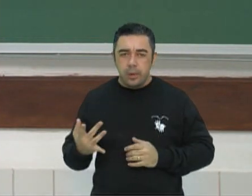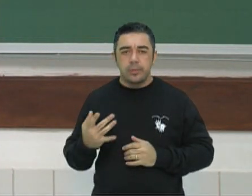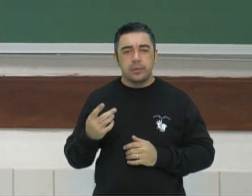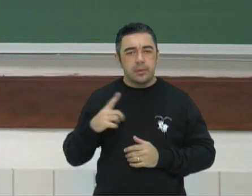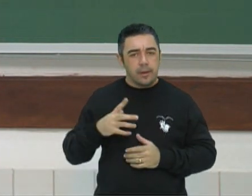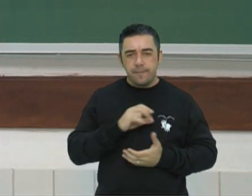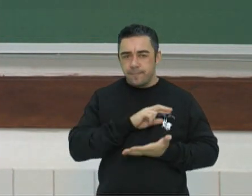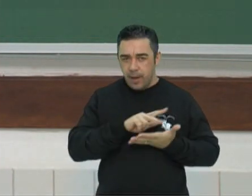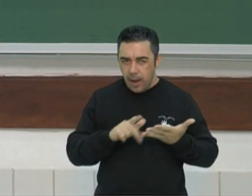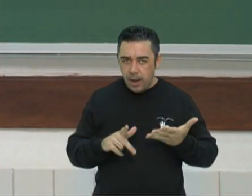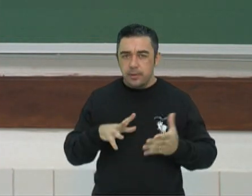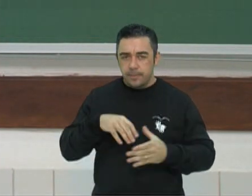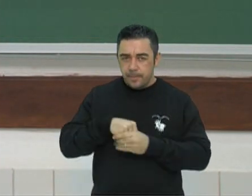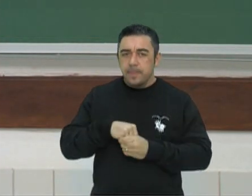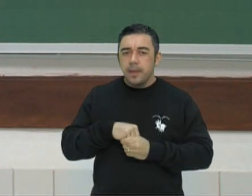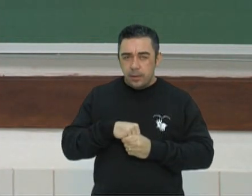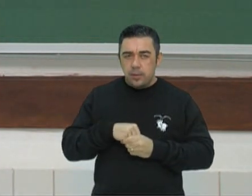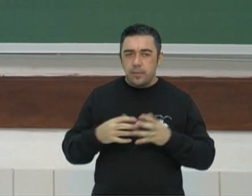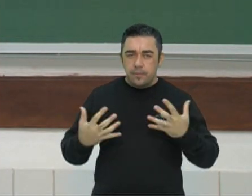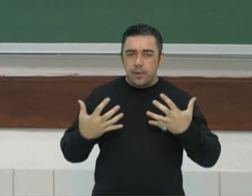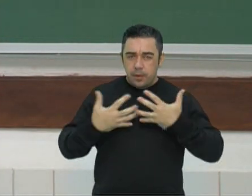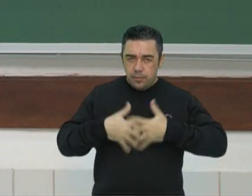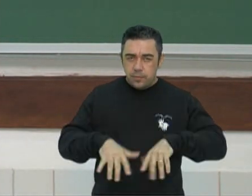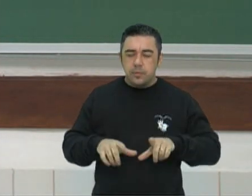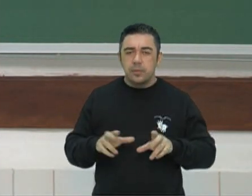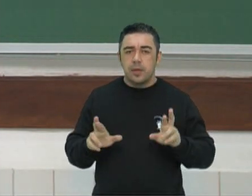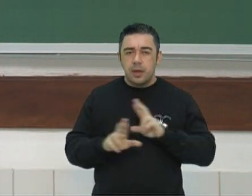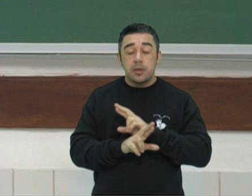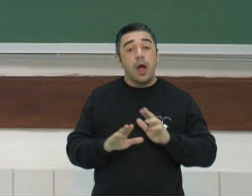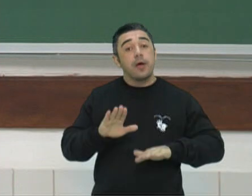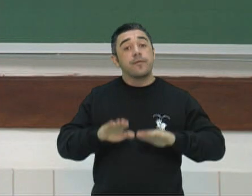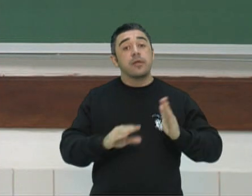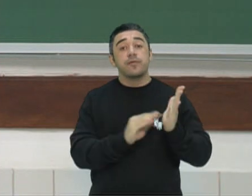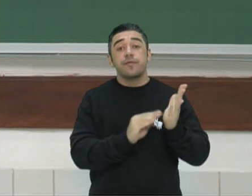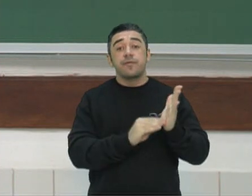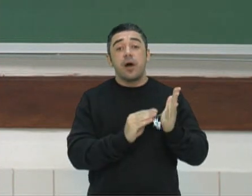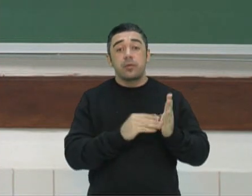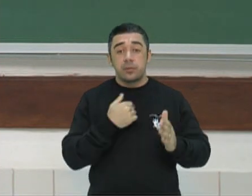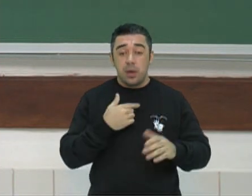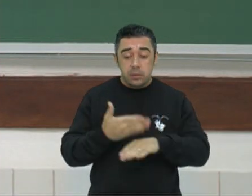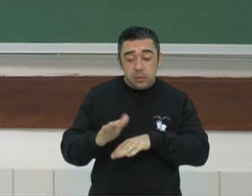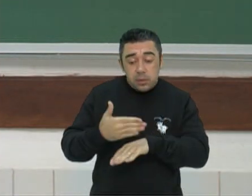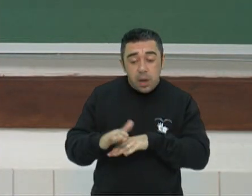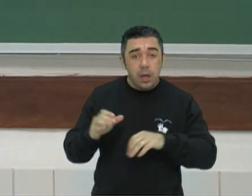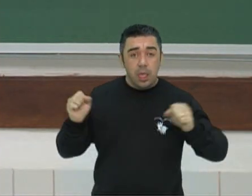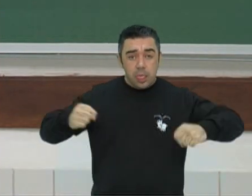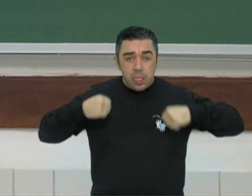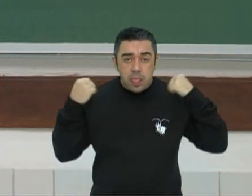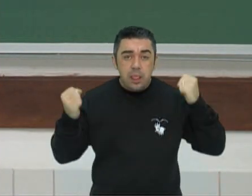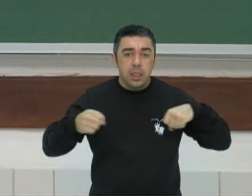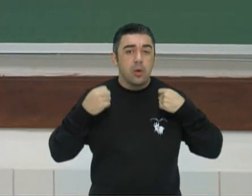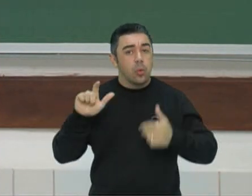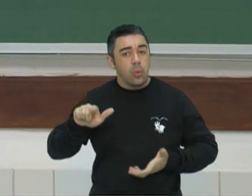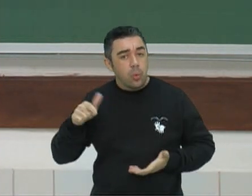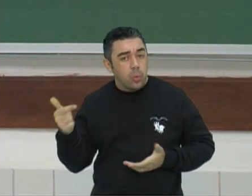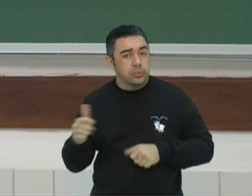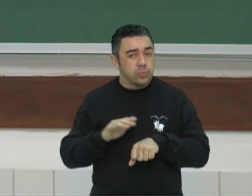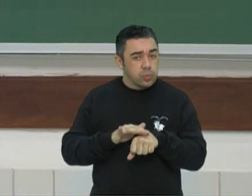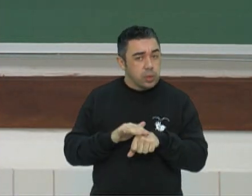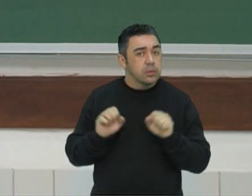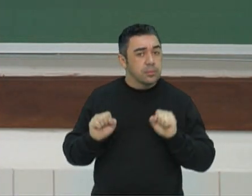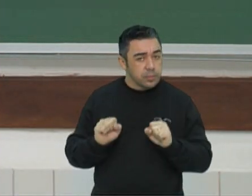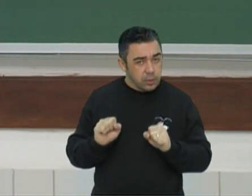várias questões envolvidas, né? Também a falta, às vezes, de uma atividade física ou de uma outra doença, né, que